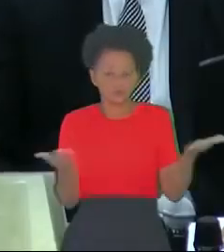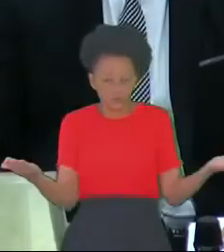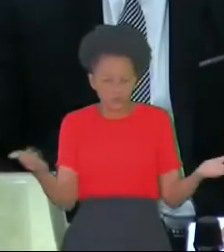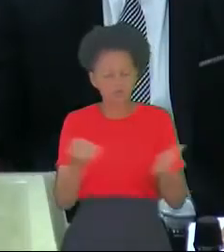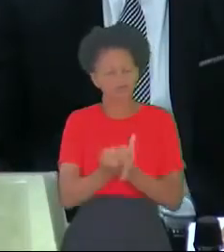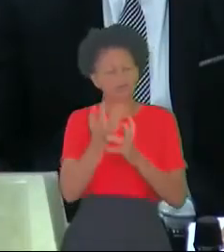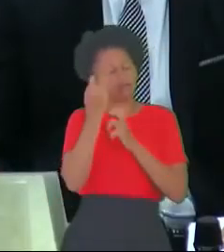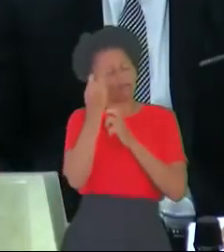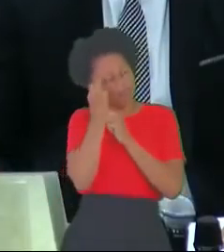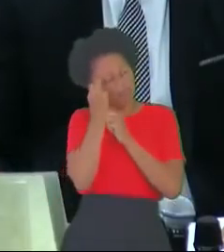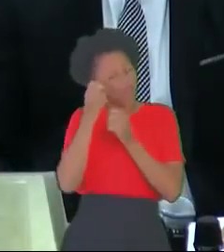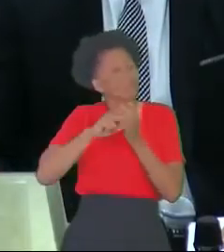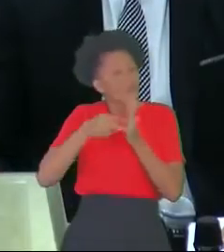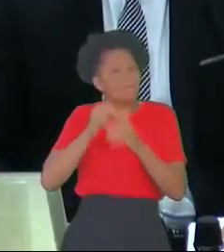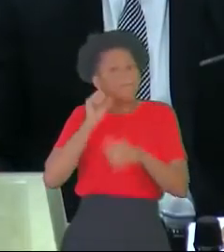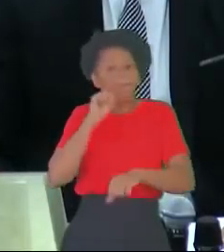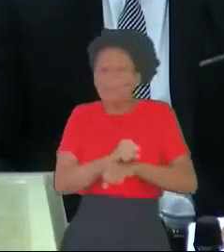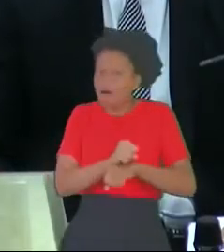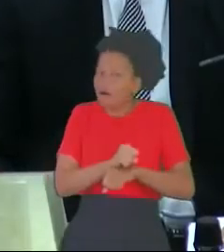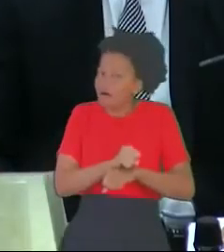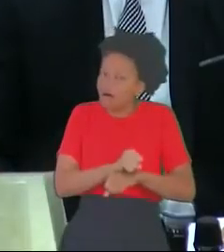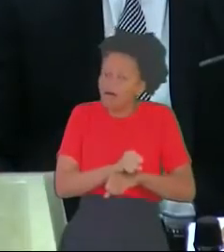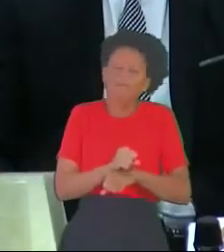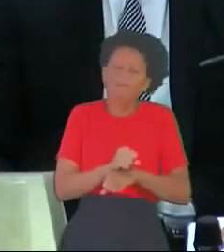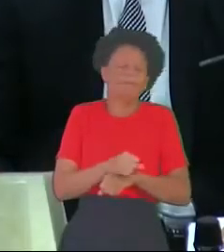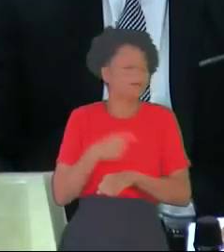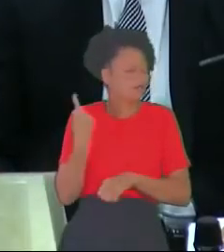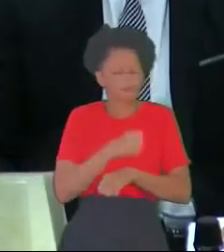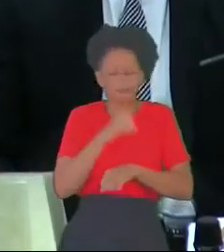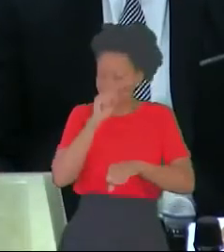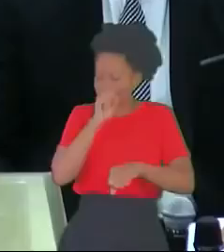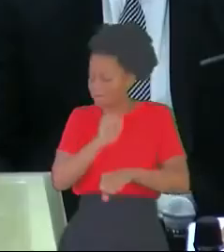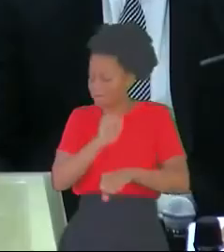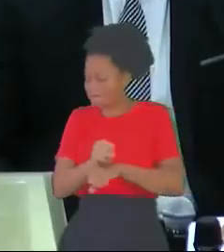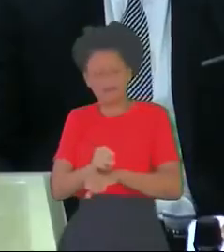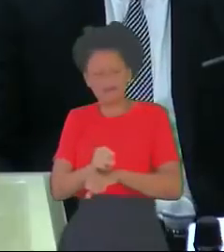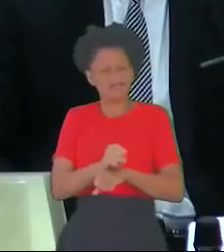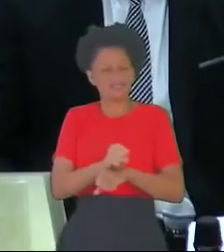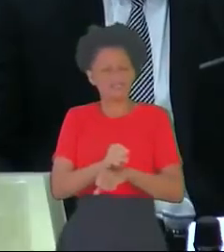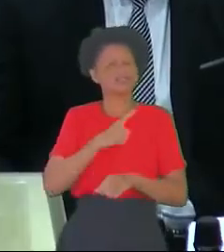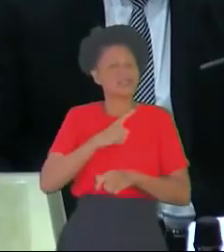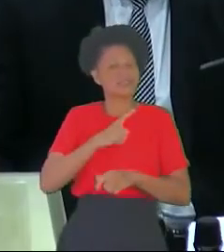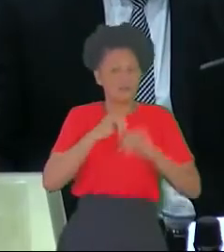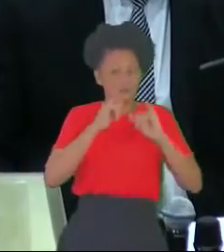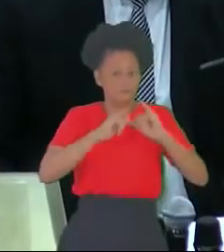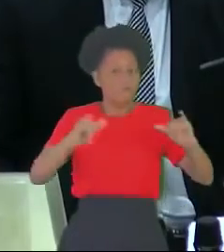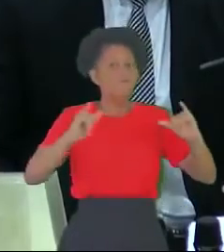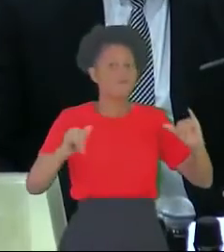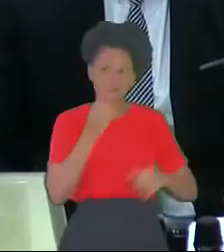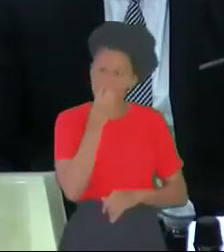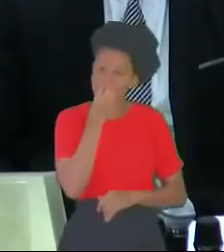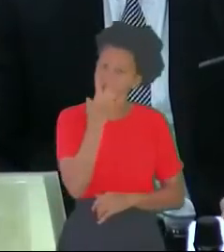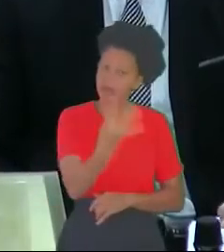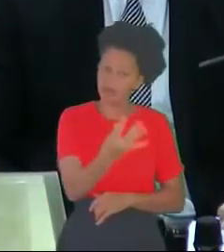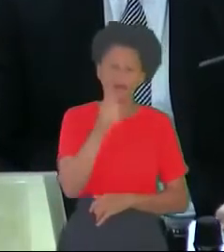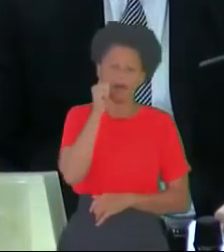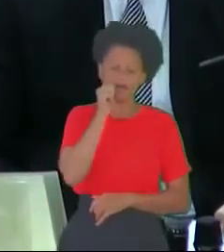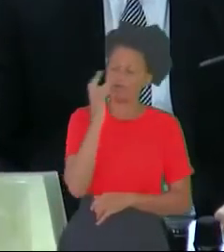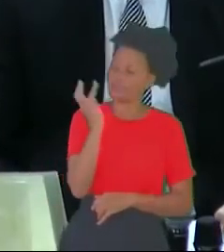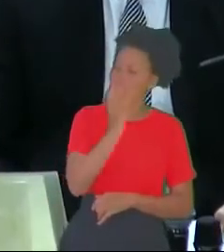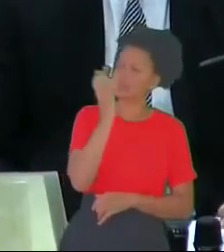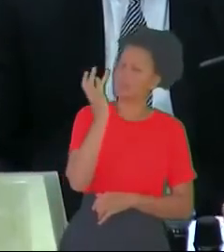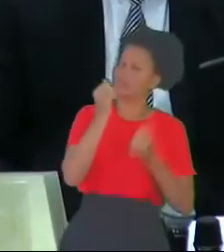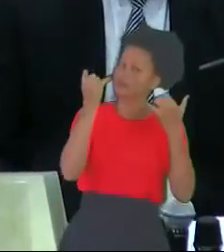dormilantes. Até para nós que estamos sonolentos. Mas eu tenho uma notícia boa. A noiva, ela diz assim